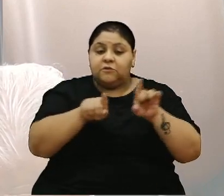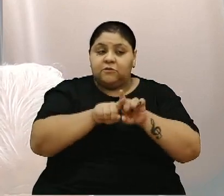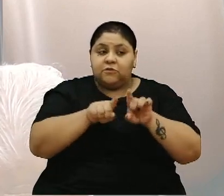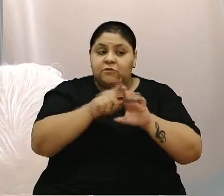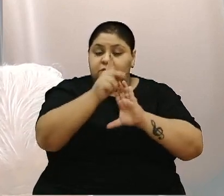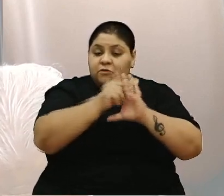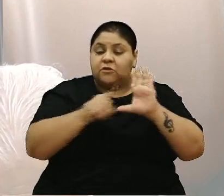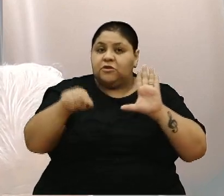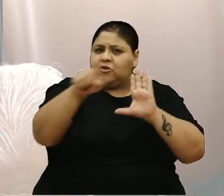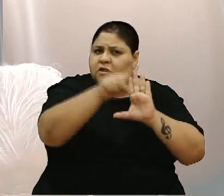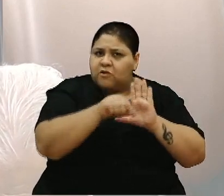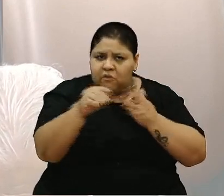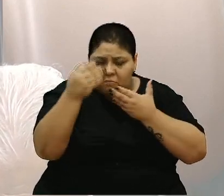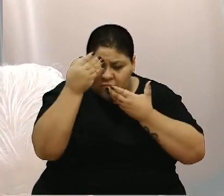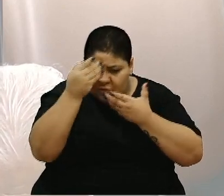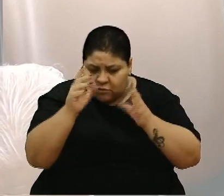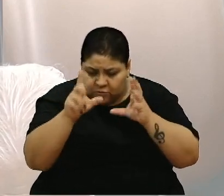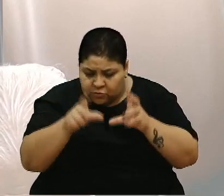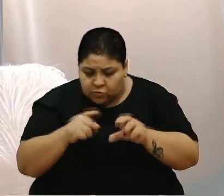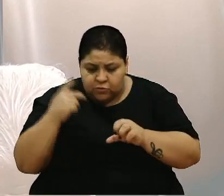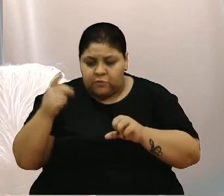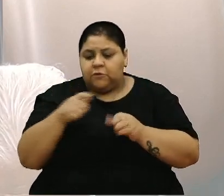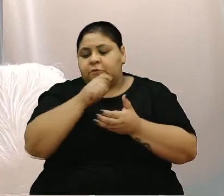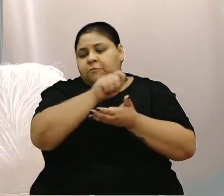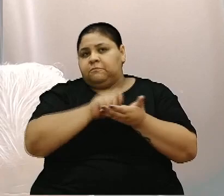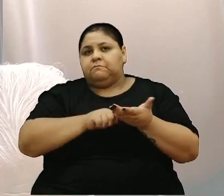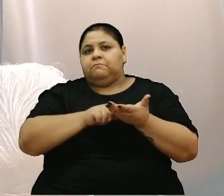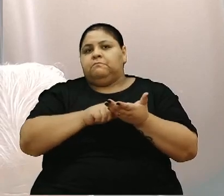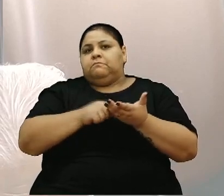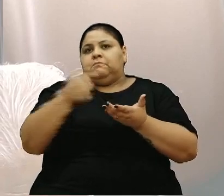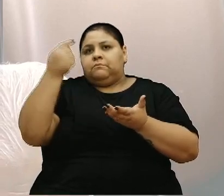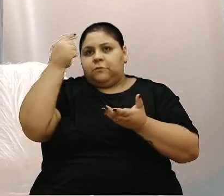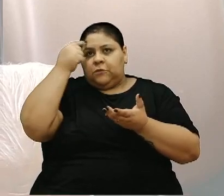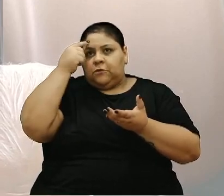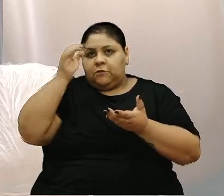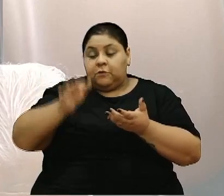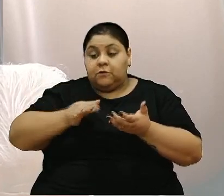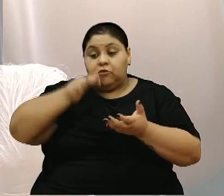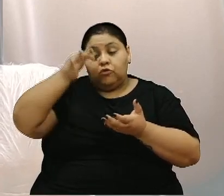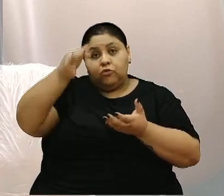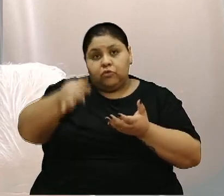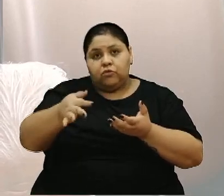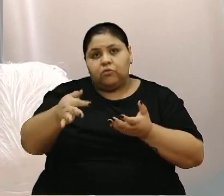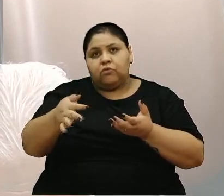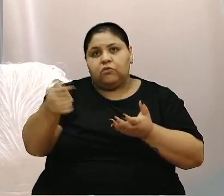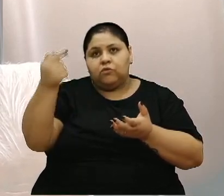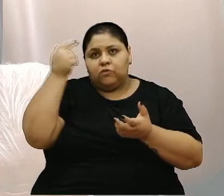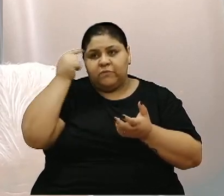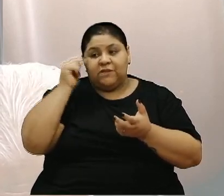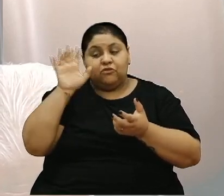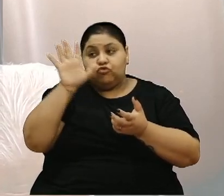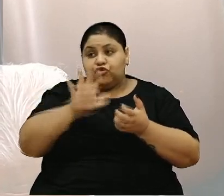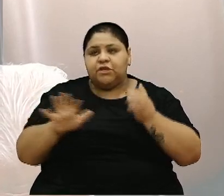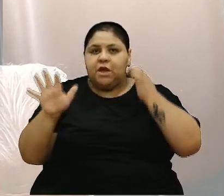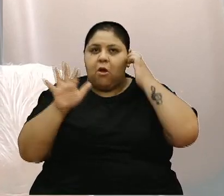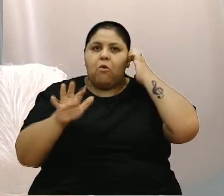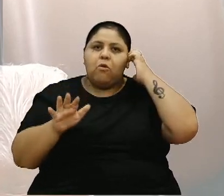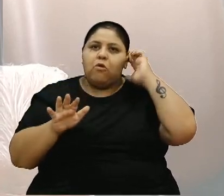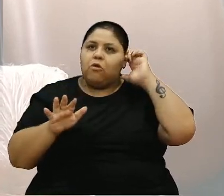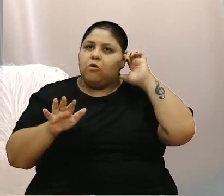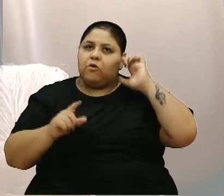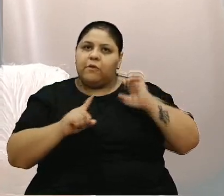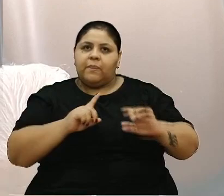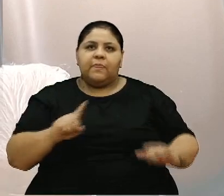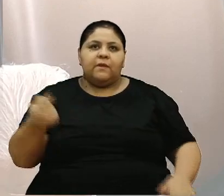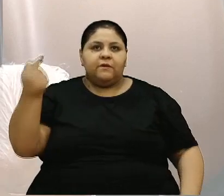os vereadores e vereadoras que assinaram, pensando no futuro, pensando no todo, não pensando